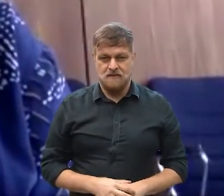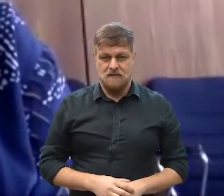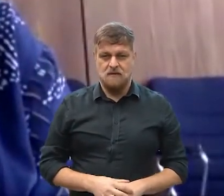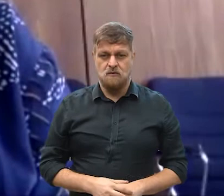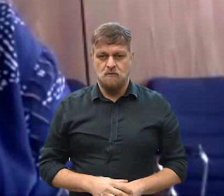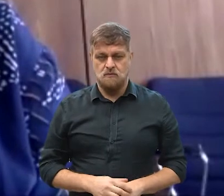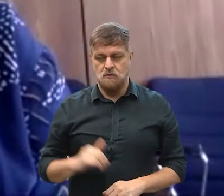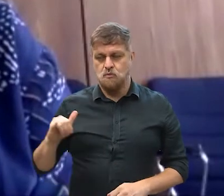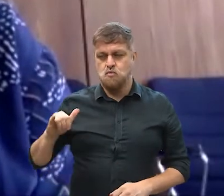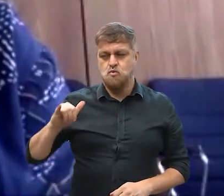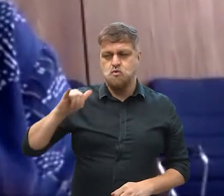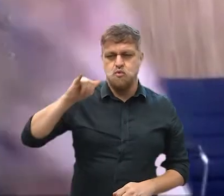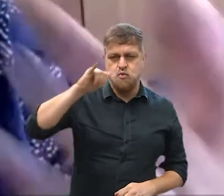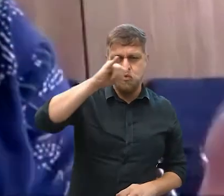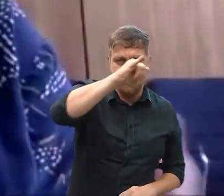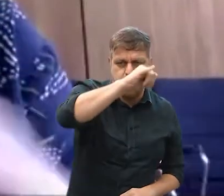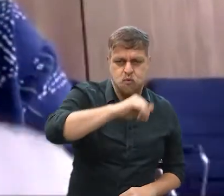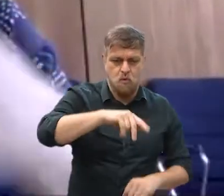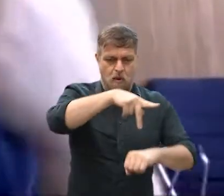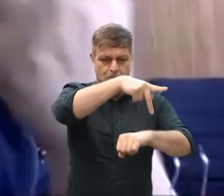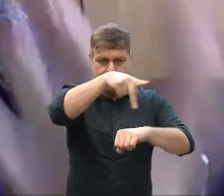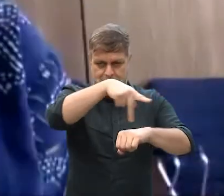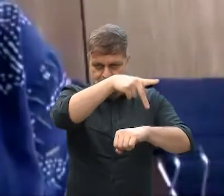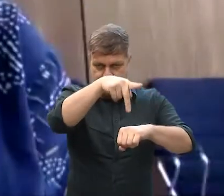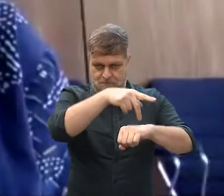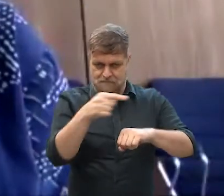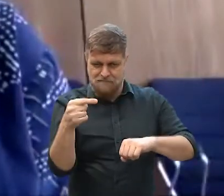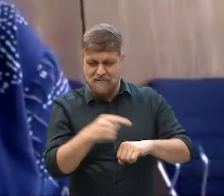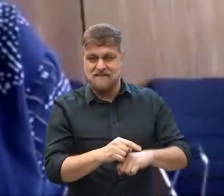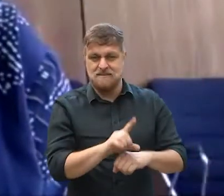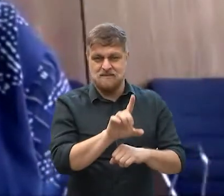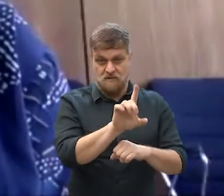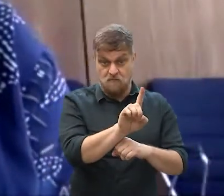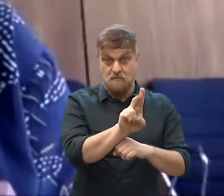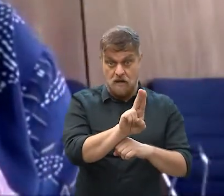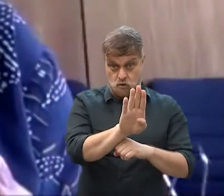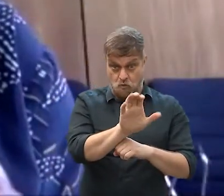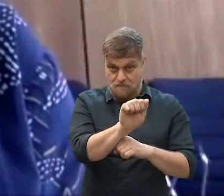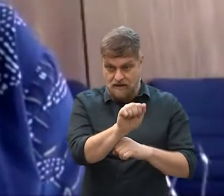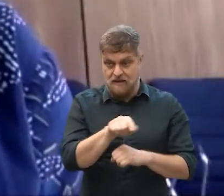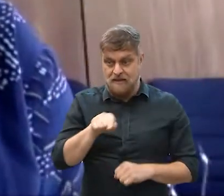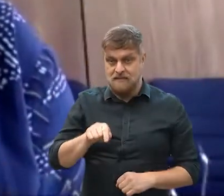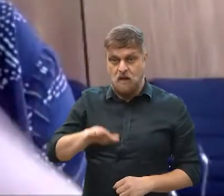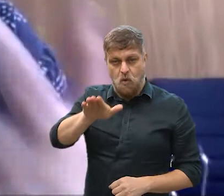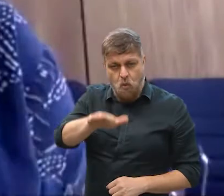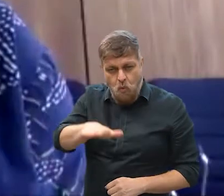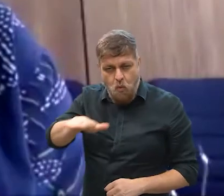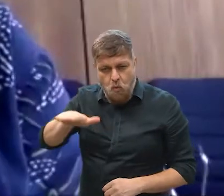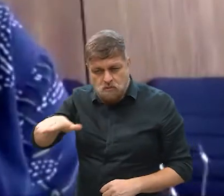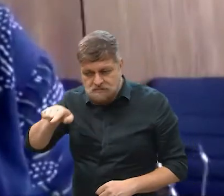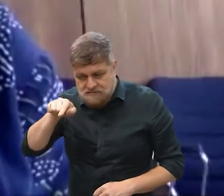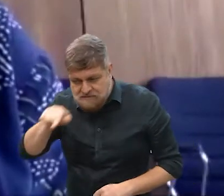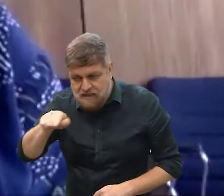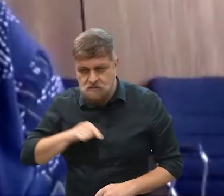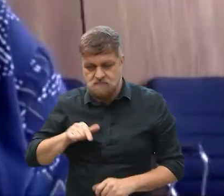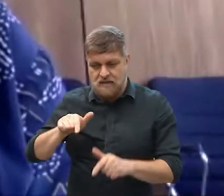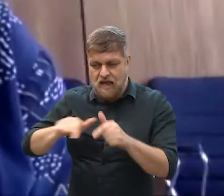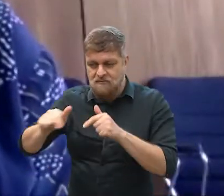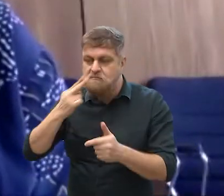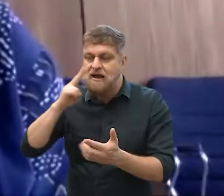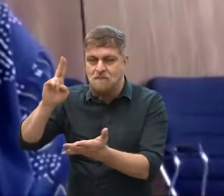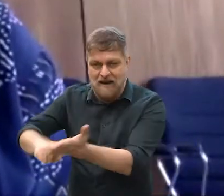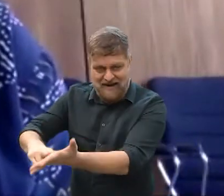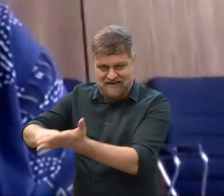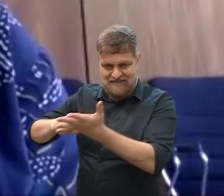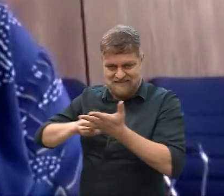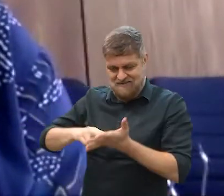para Dubai, os estudantes, junto com os familiares da comunidade, já que foi todo um trabalho em conjunto, me escreveram